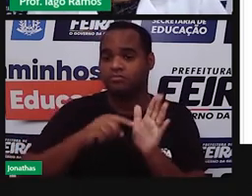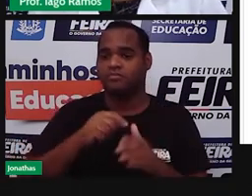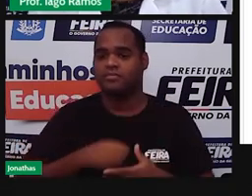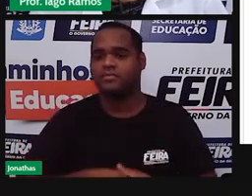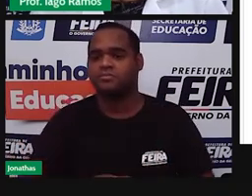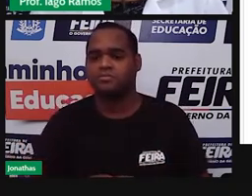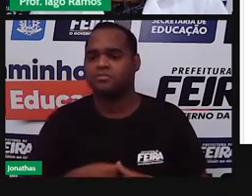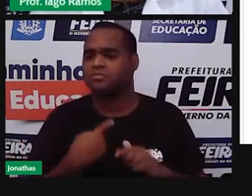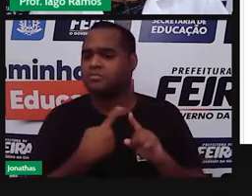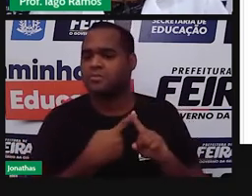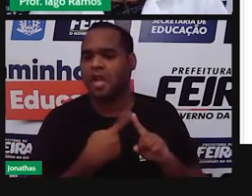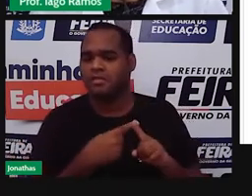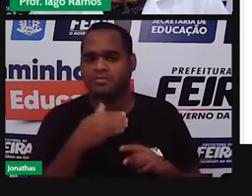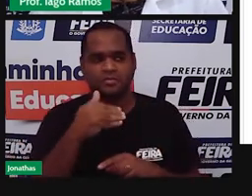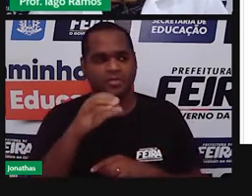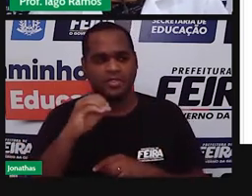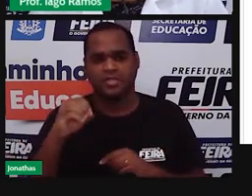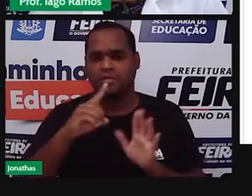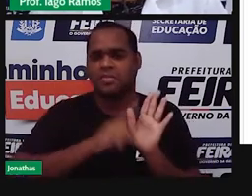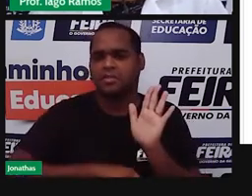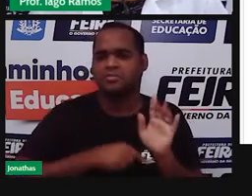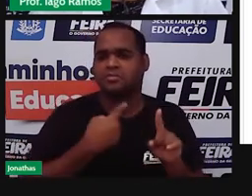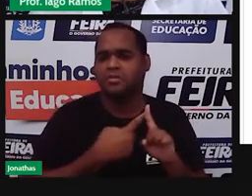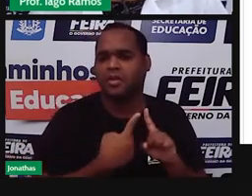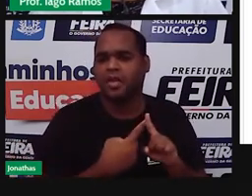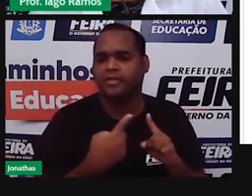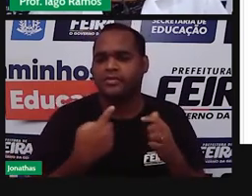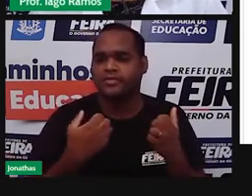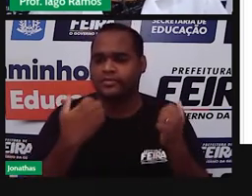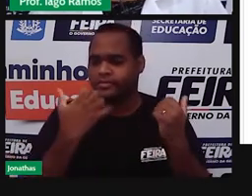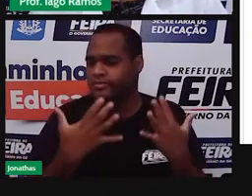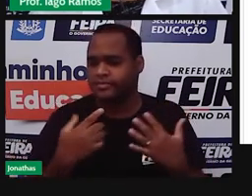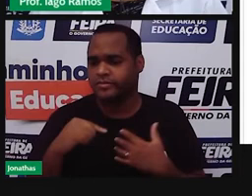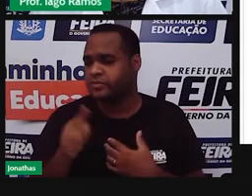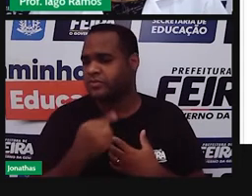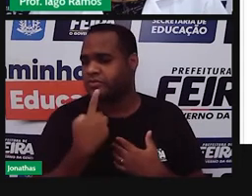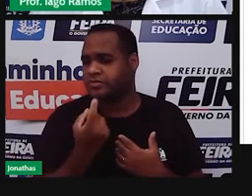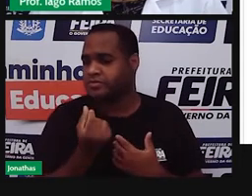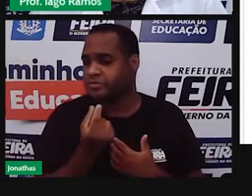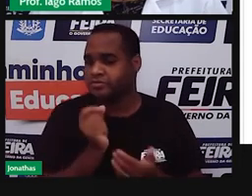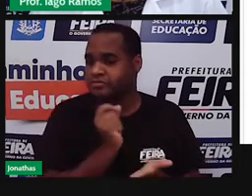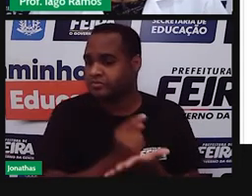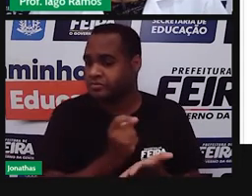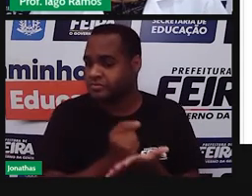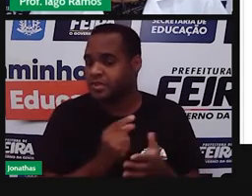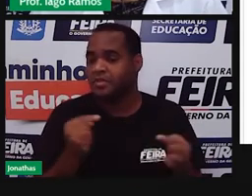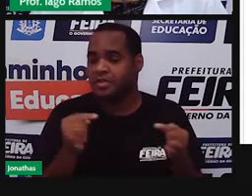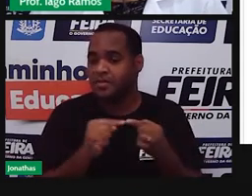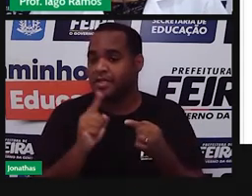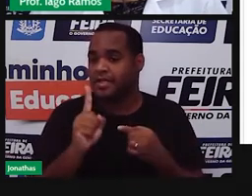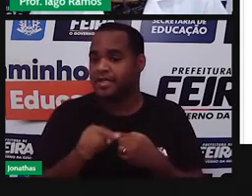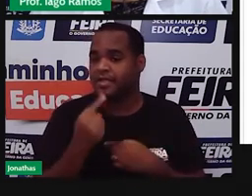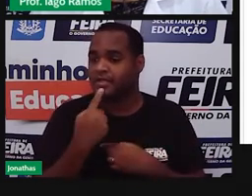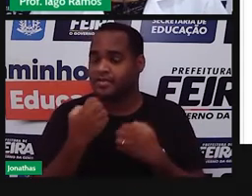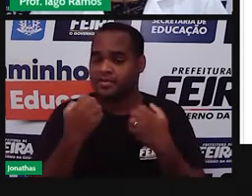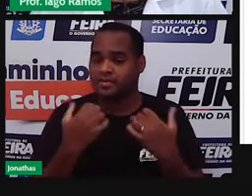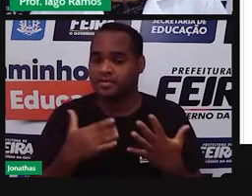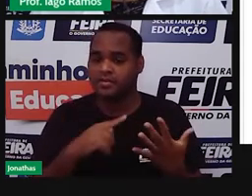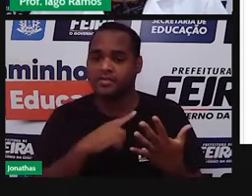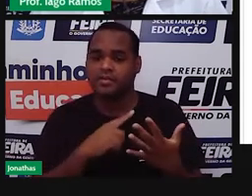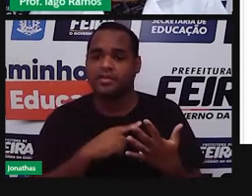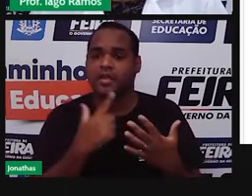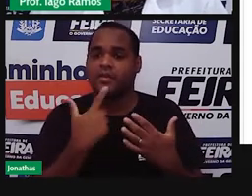E por que menos 100? Porque eu estou devendo. Eu fiquei devendo ao meu